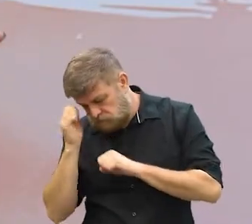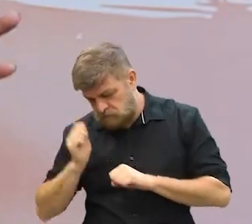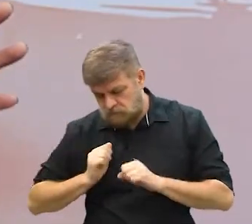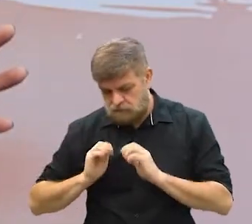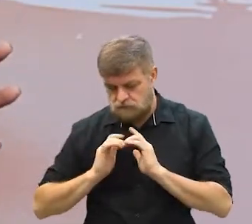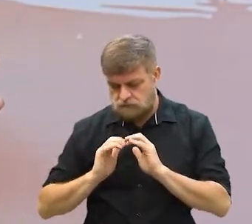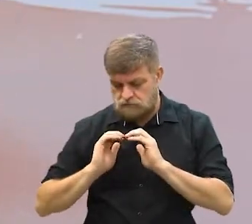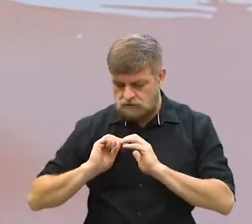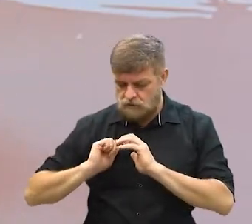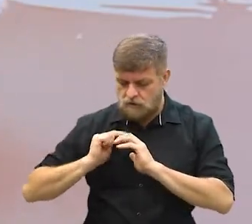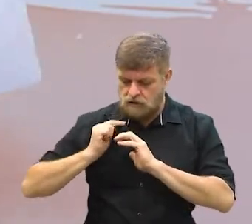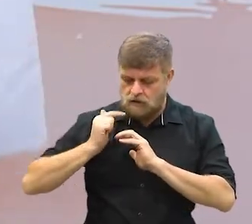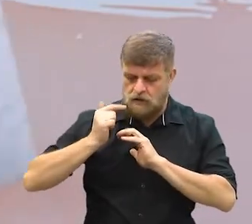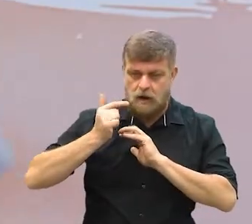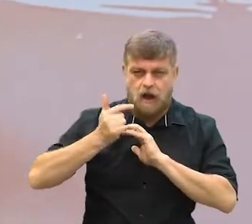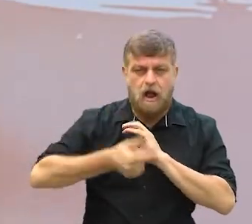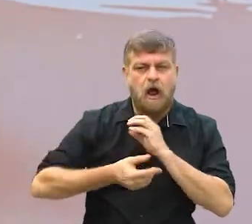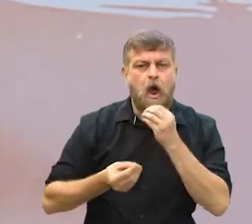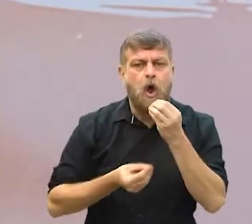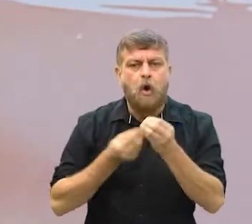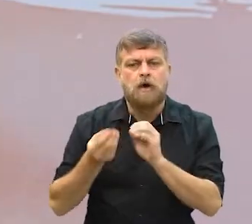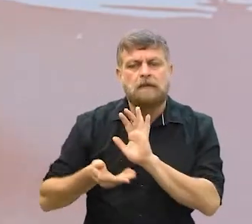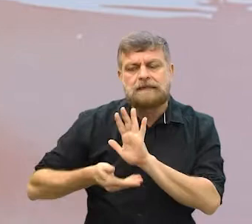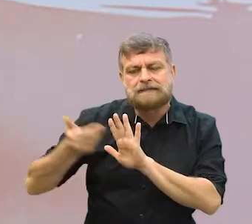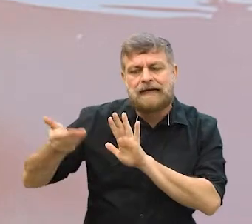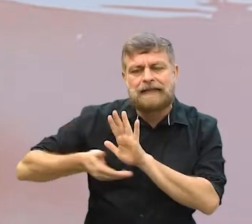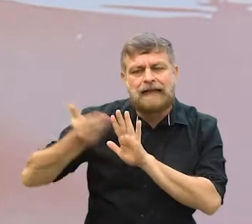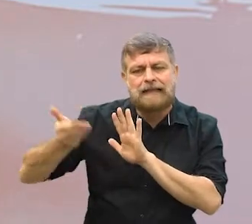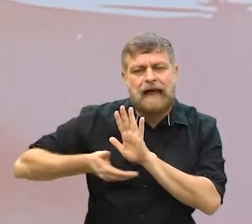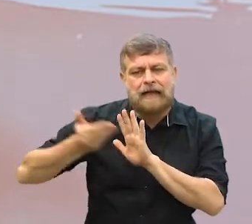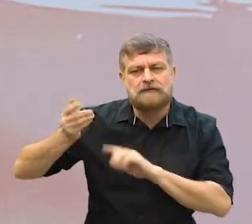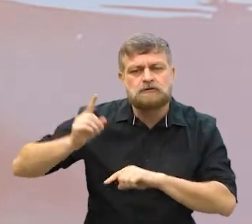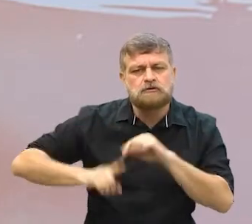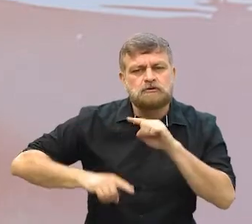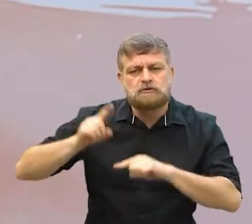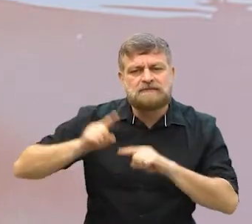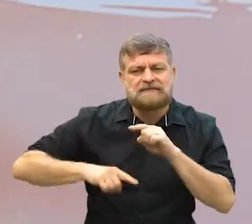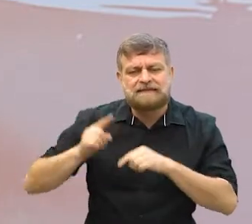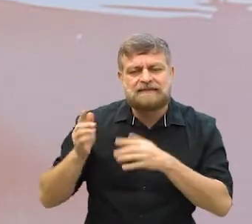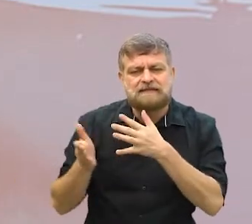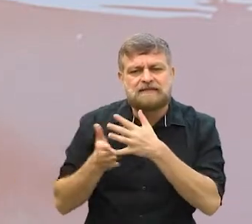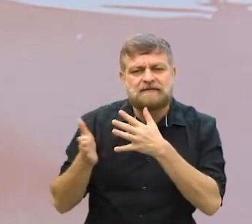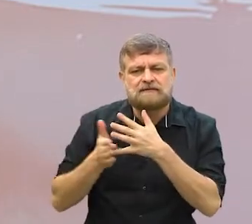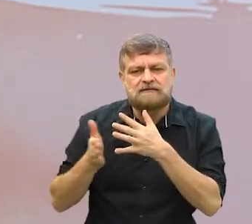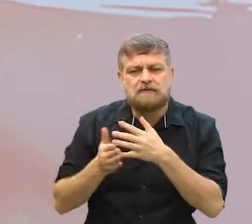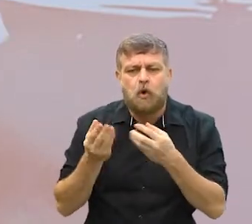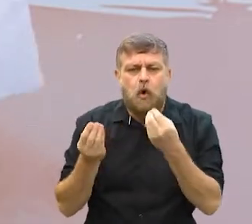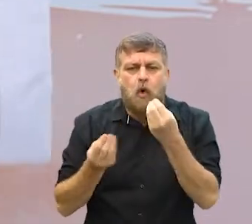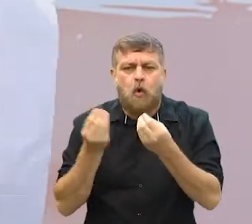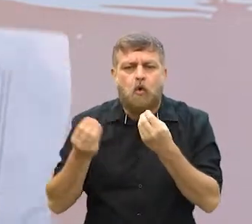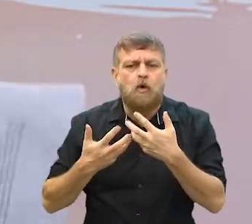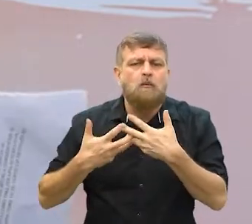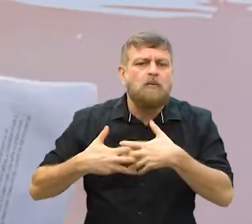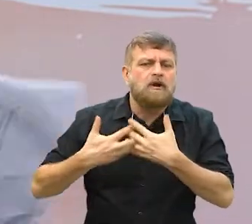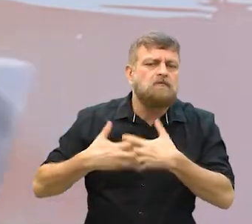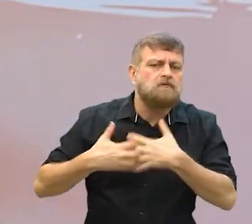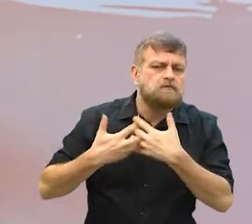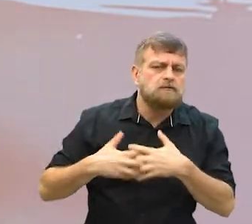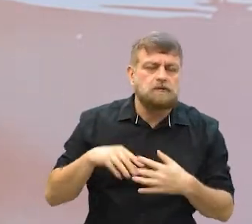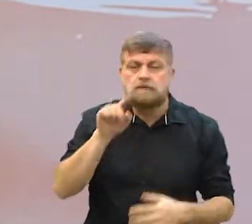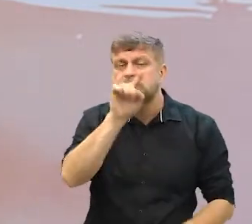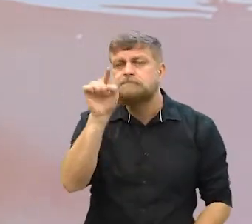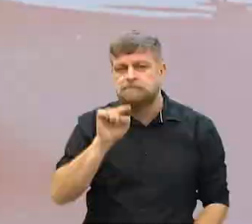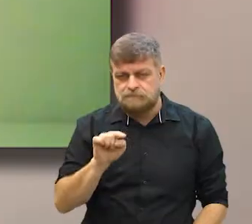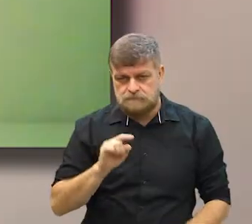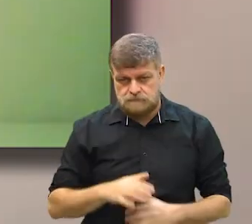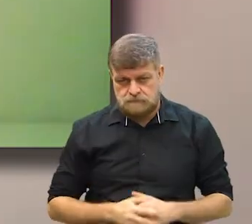uma drenagem durante o sono. E como que é eliminado? Como que é eliminada essa substância? Por onde que sai? Como que funciona esse processo,